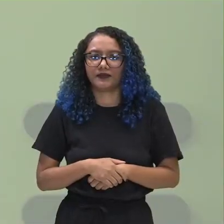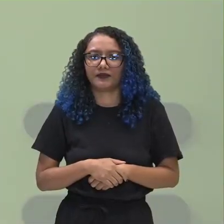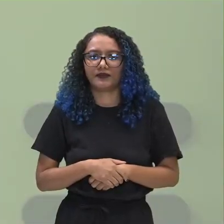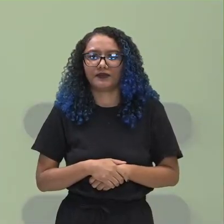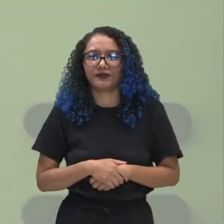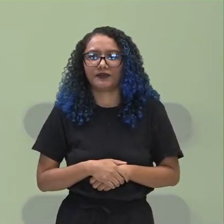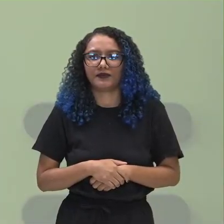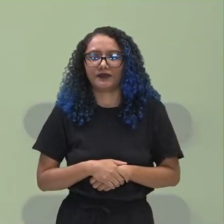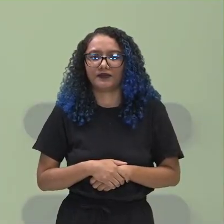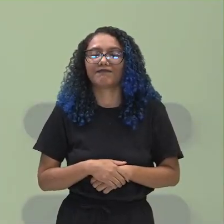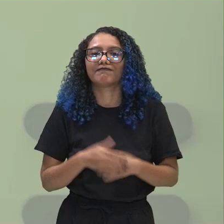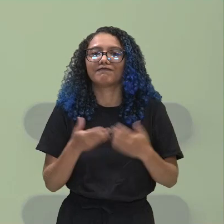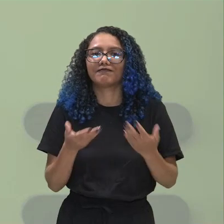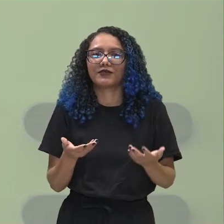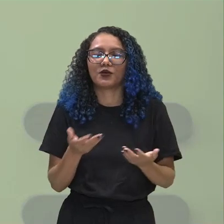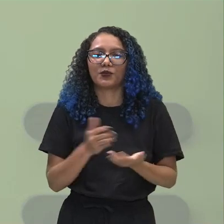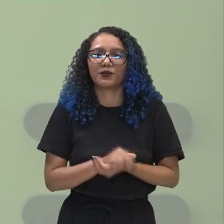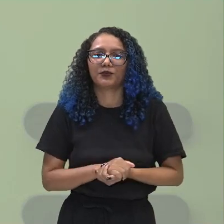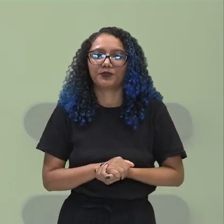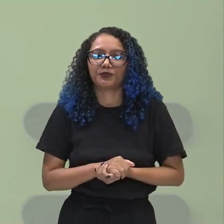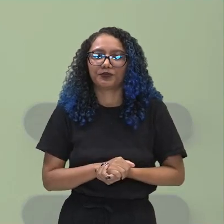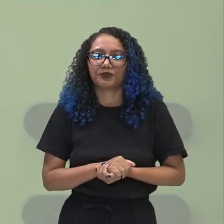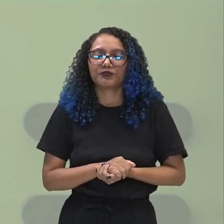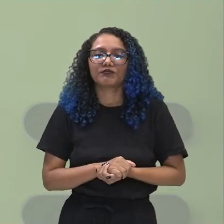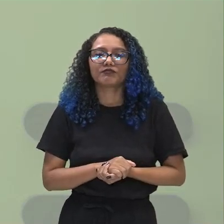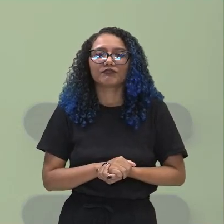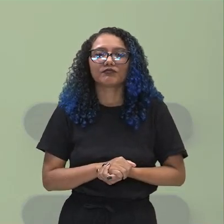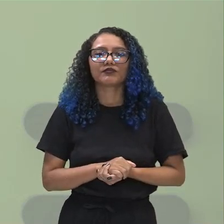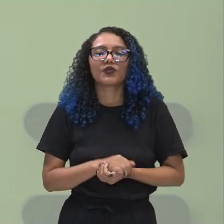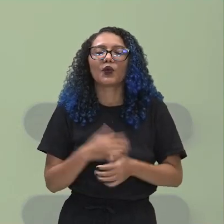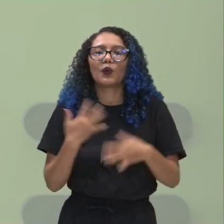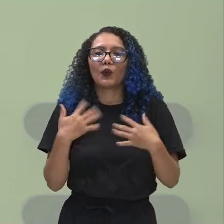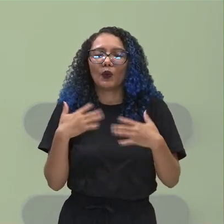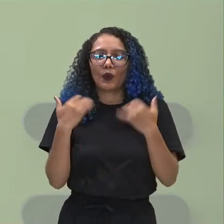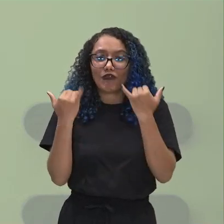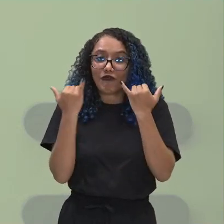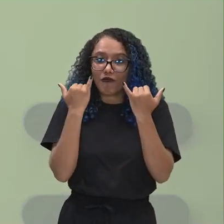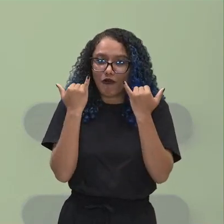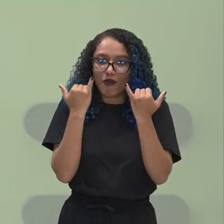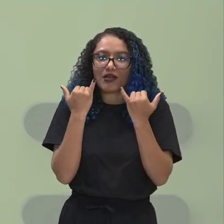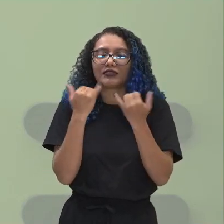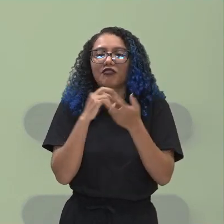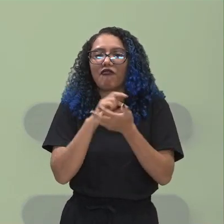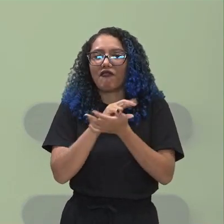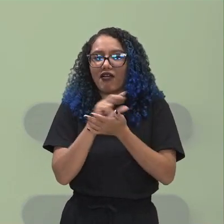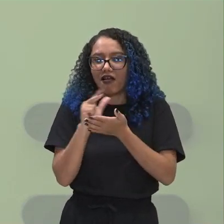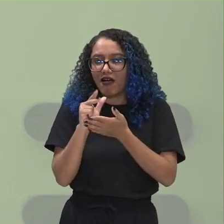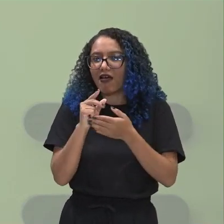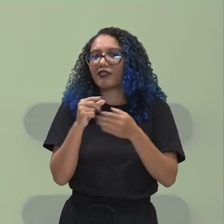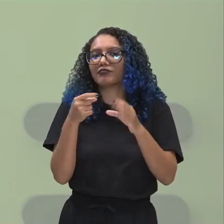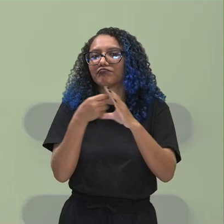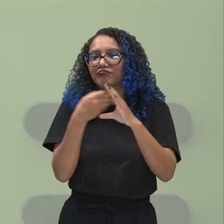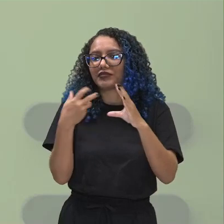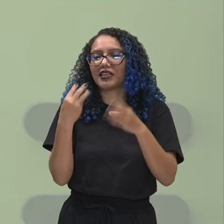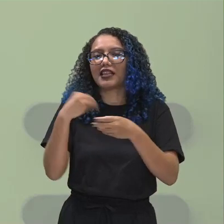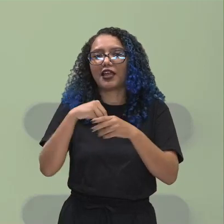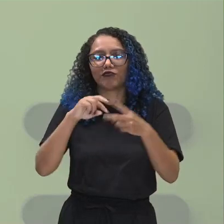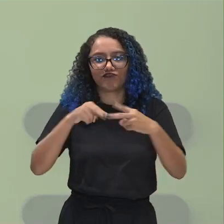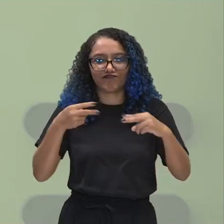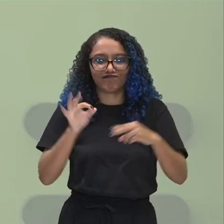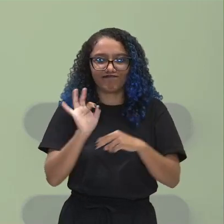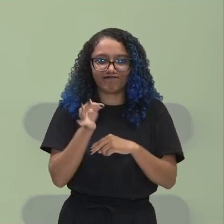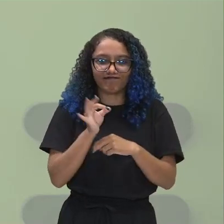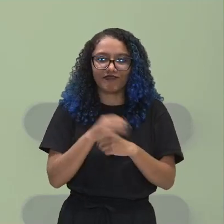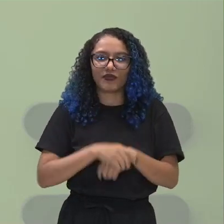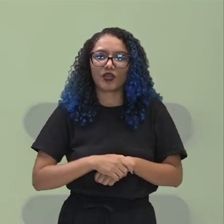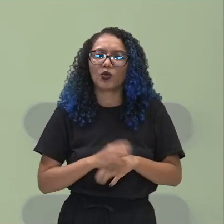Então é isso, gente. Muita informação o nosso código genético traz. Tudo isso representado por